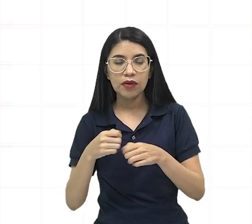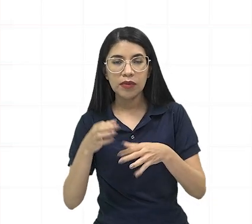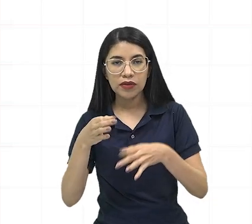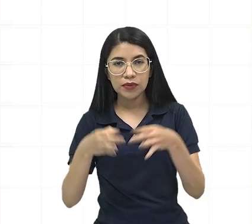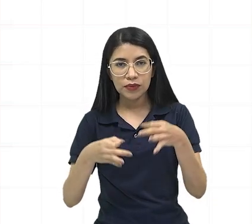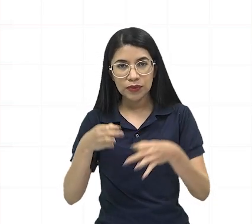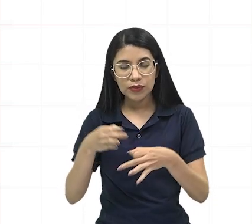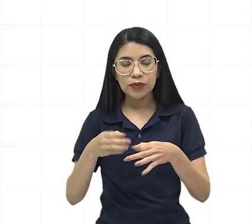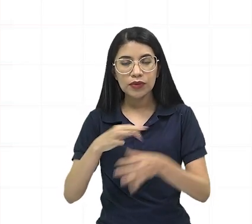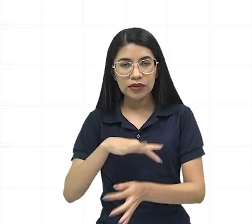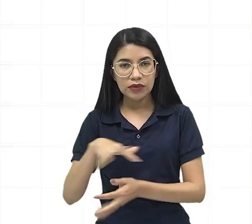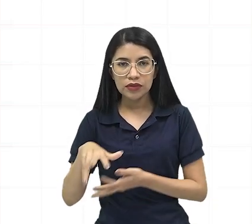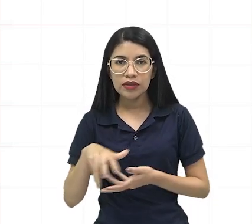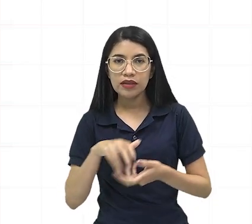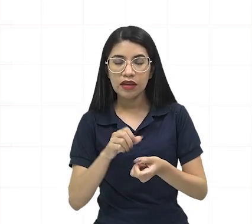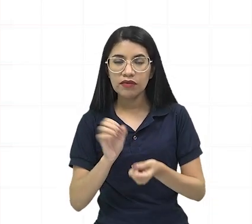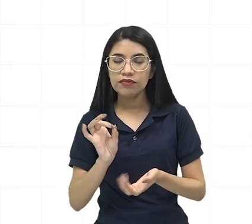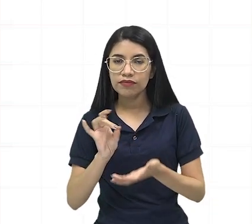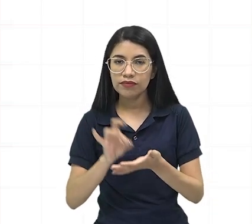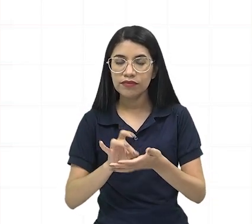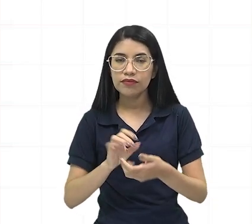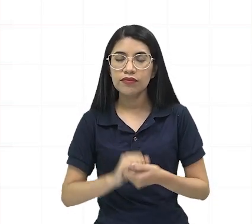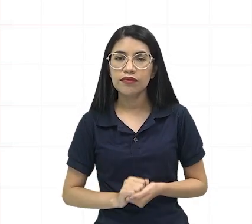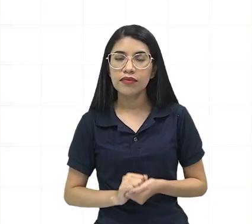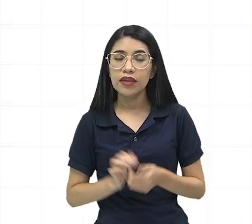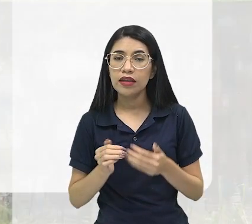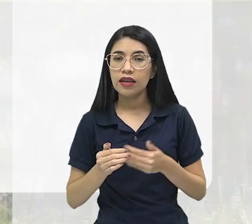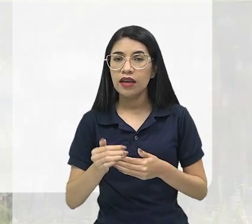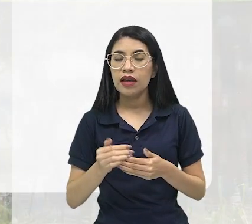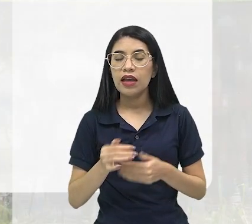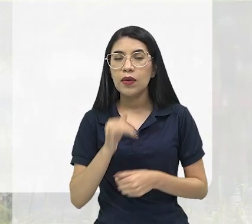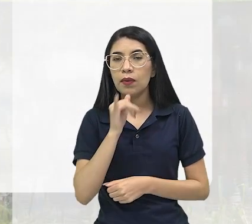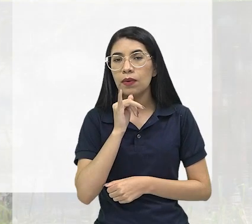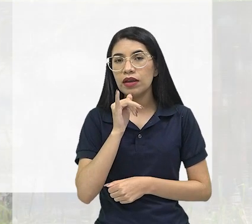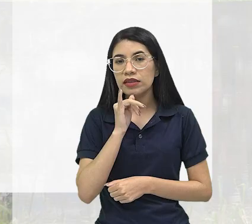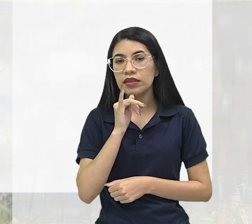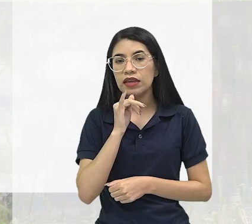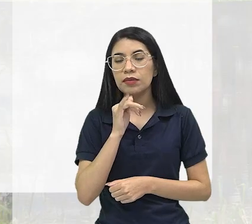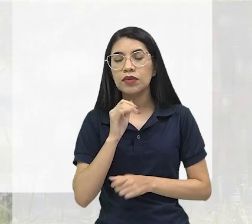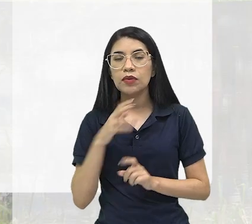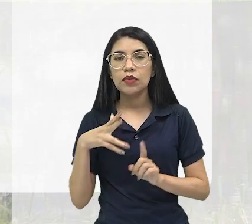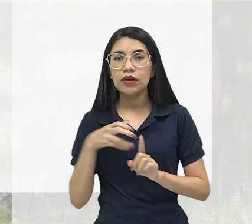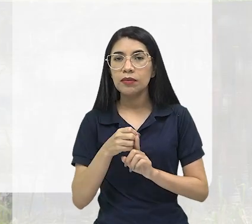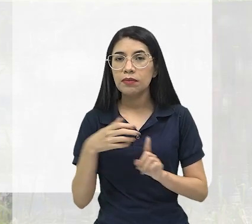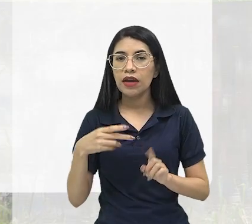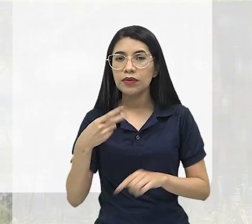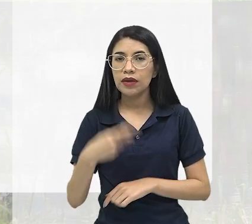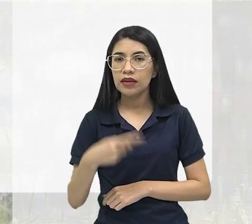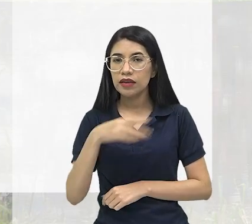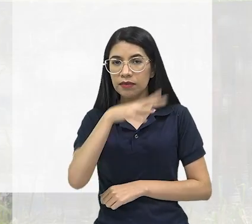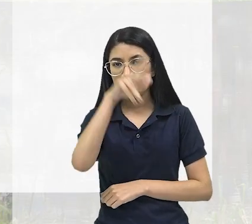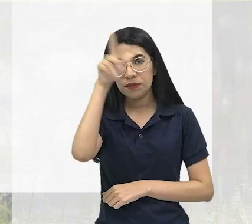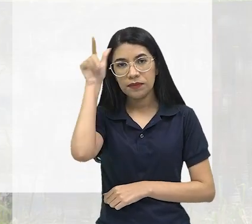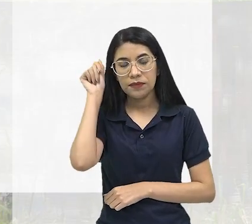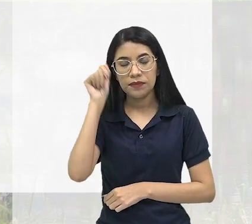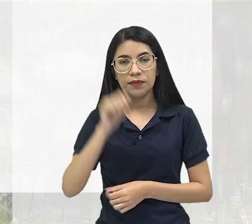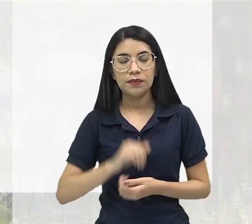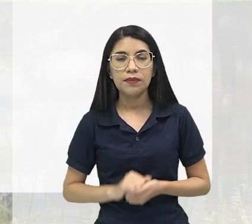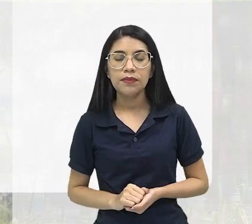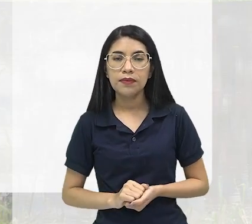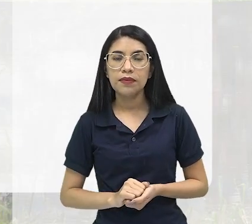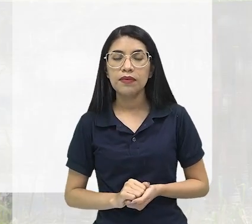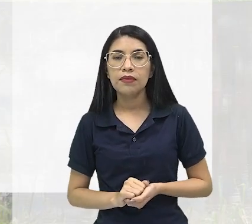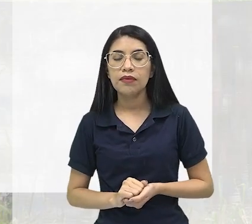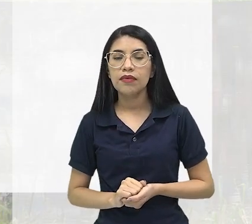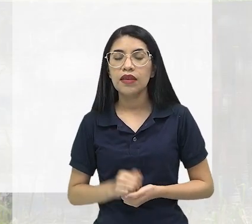justa e sustentável. E nós vamos ver na sequência alguns exemplos desses impactos em Manaus, tá bom? Então,